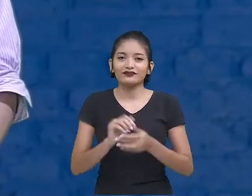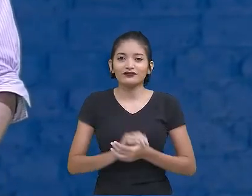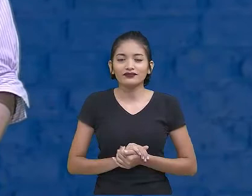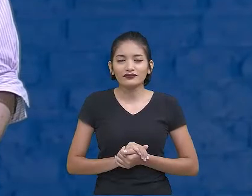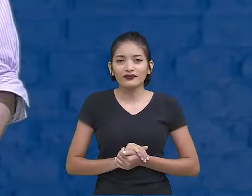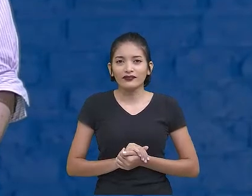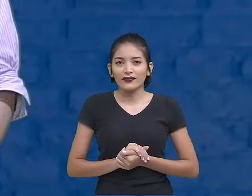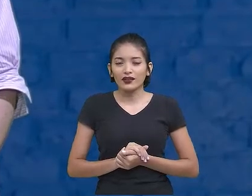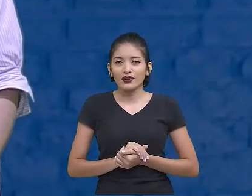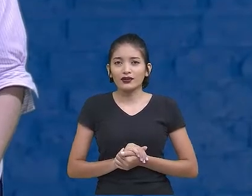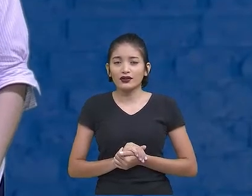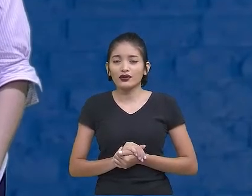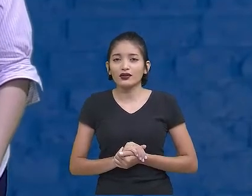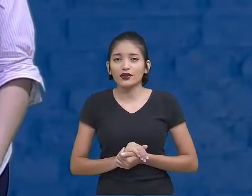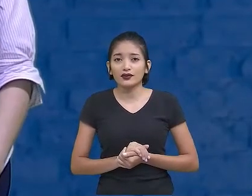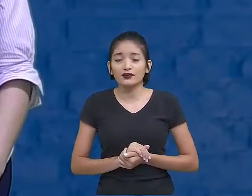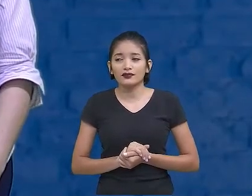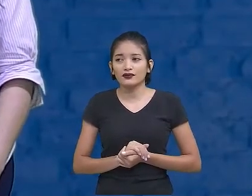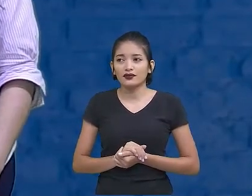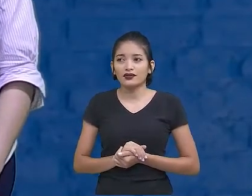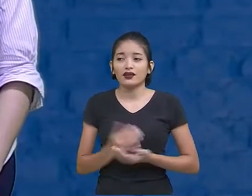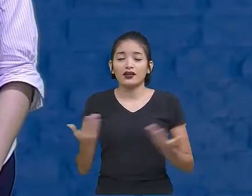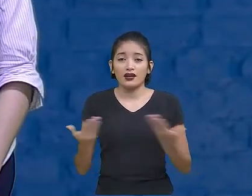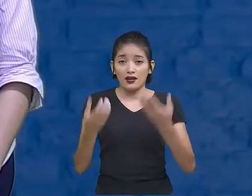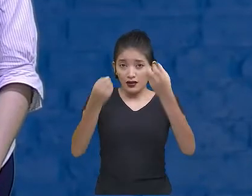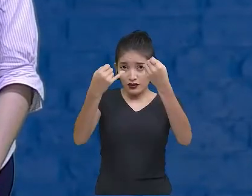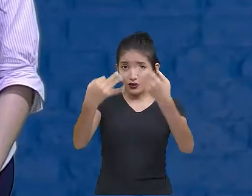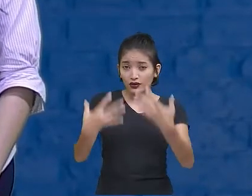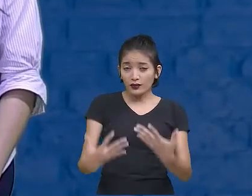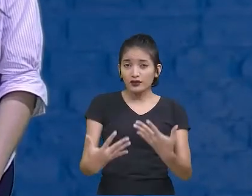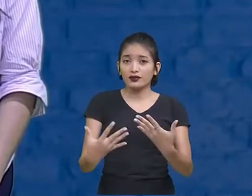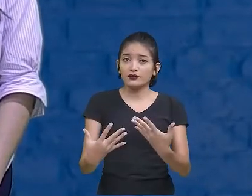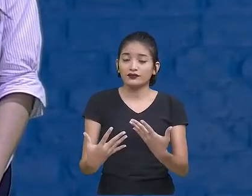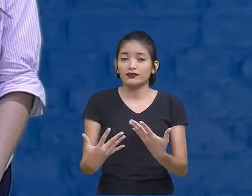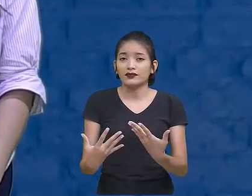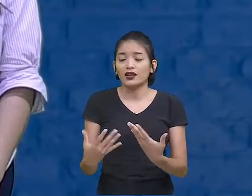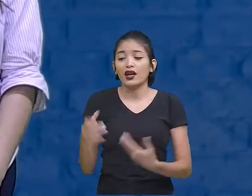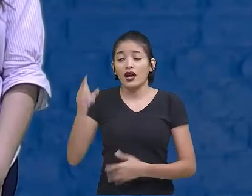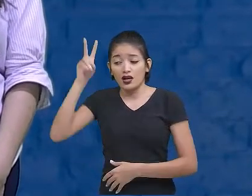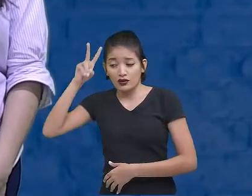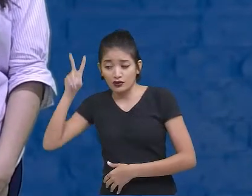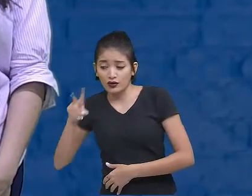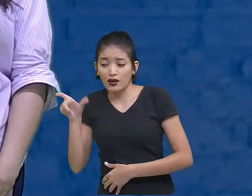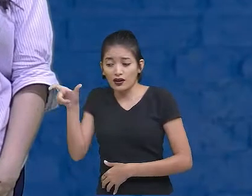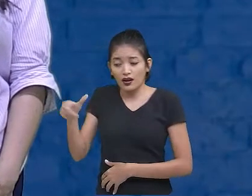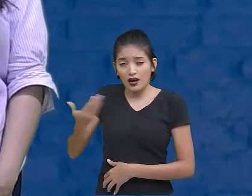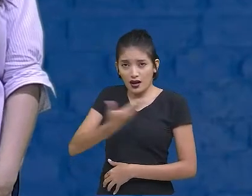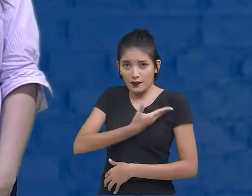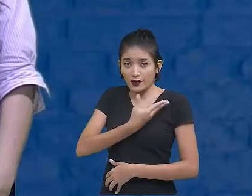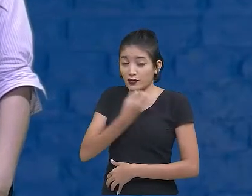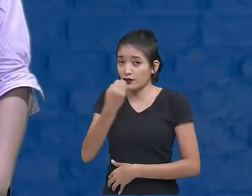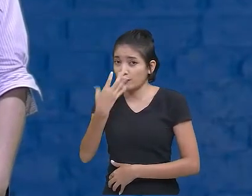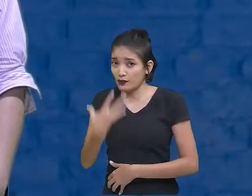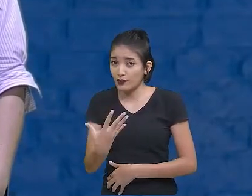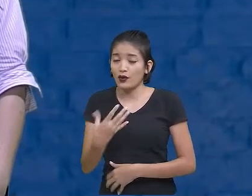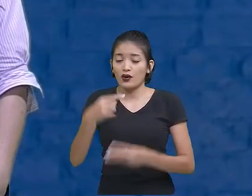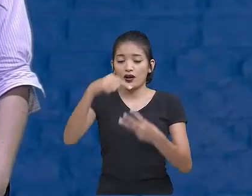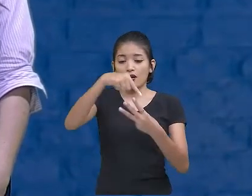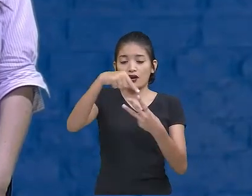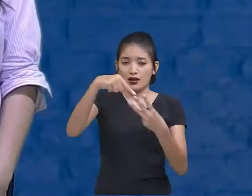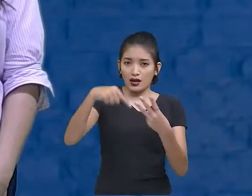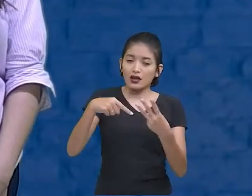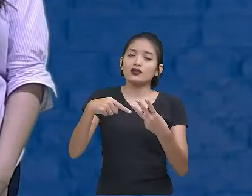quero contar para vocês, com base na historinha da amizade saudável, a história das três